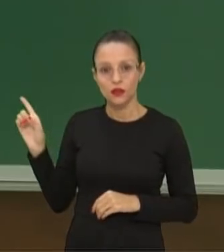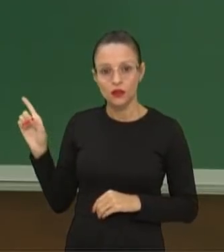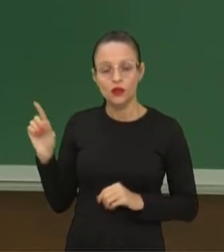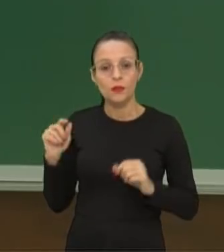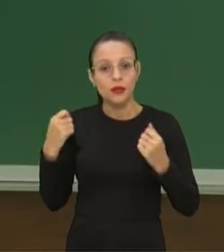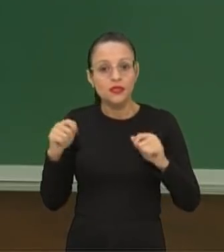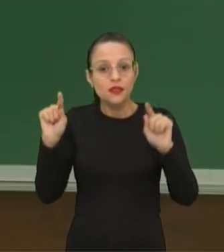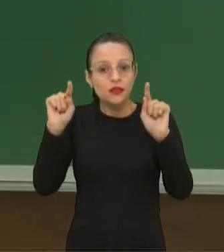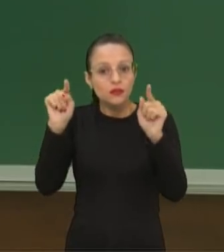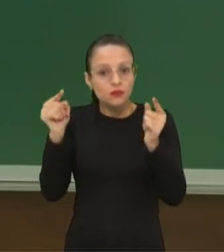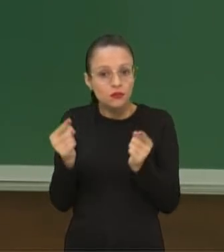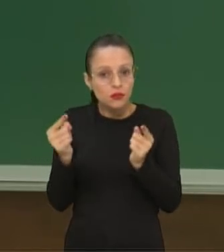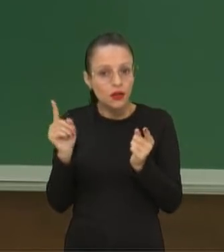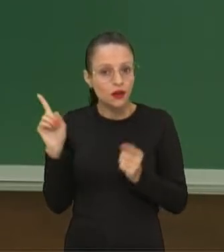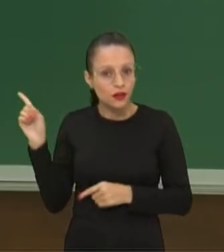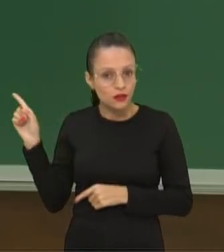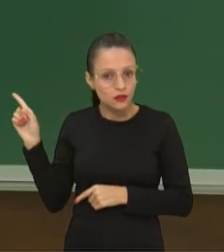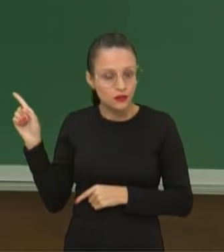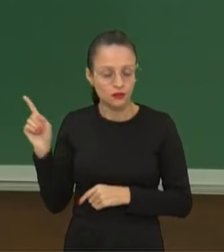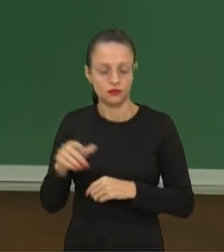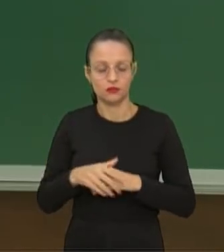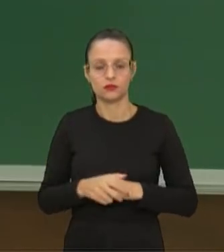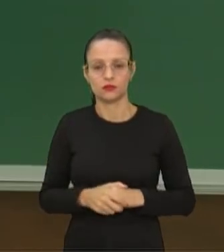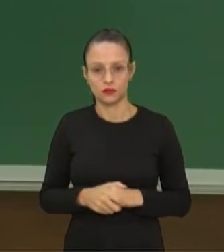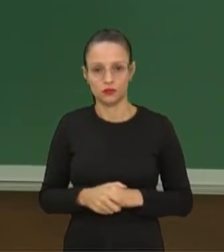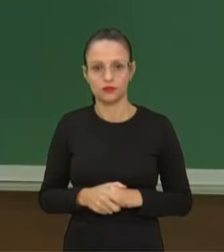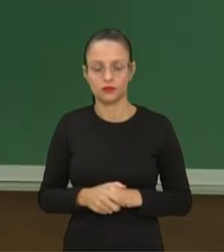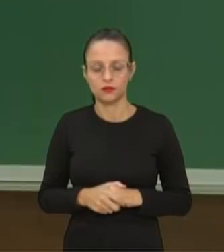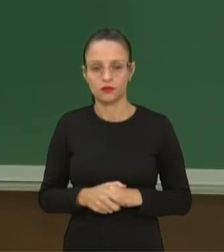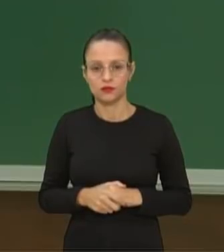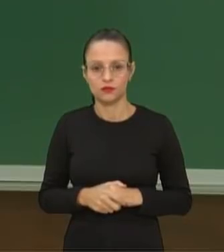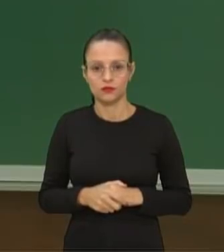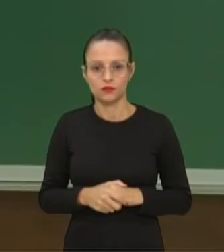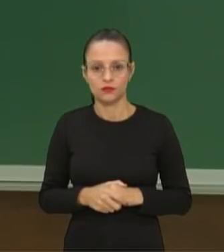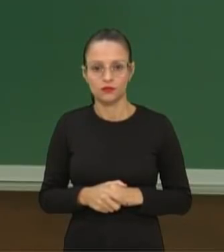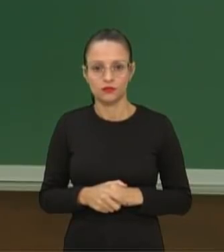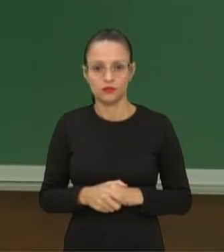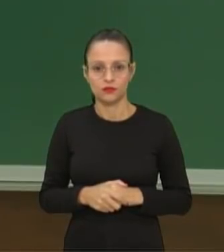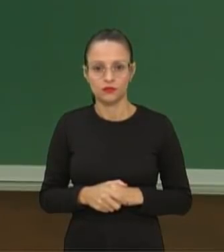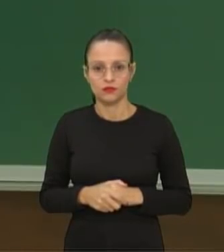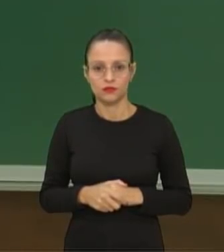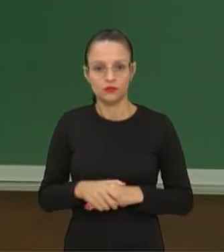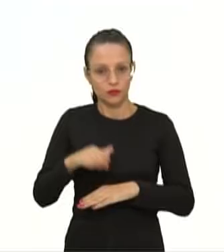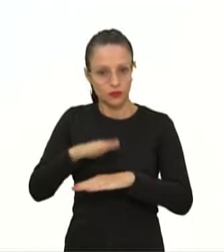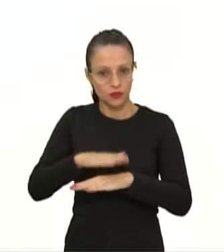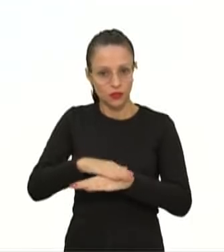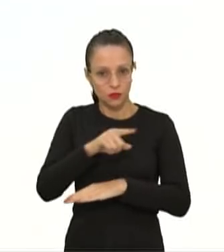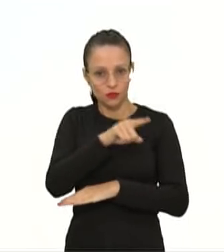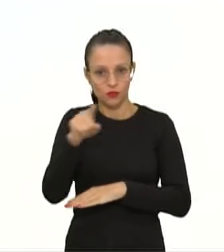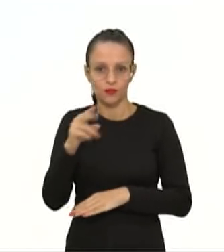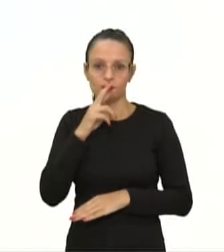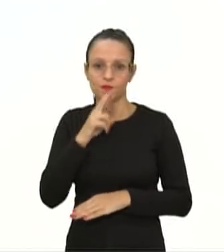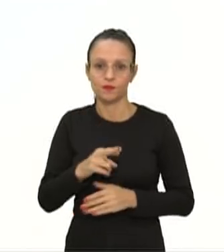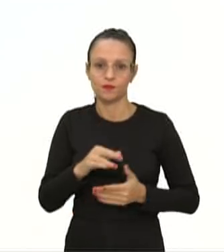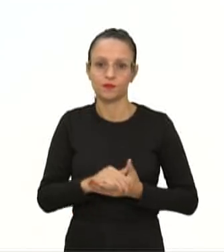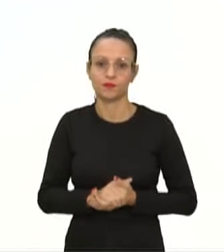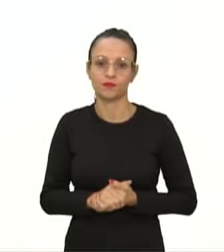pondo parênteses ali no 2x menos 4. Tá? E eu vou te dar um tempinho para você resolver.